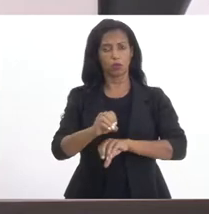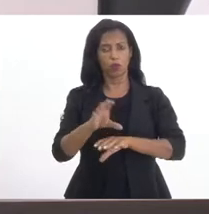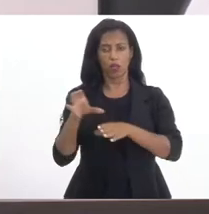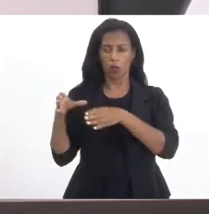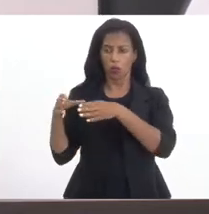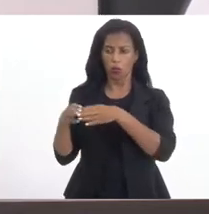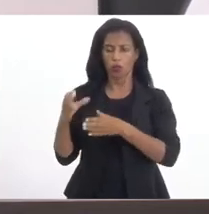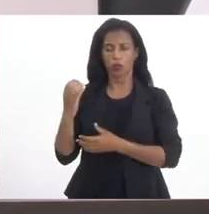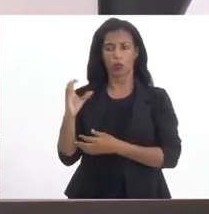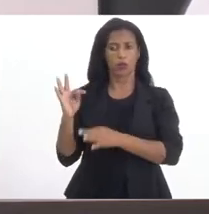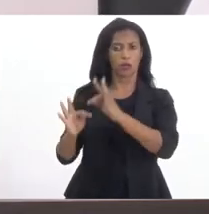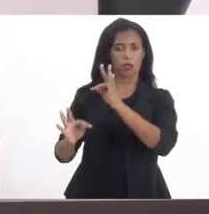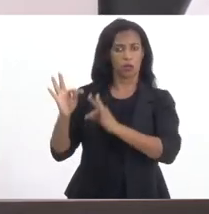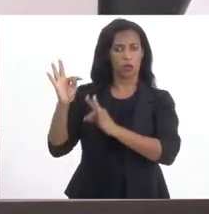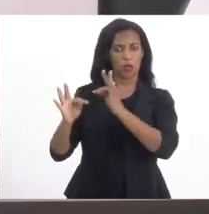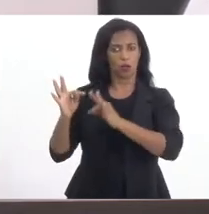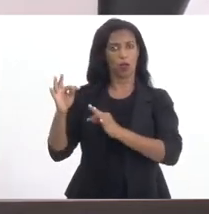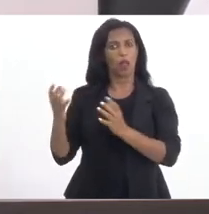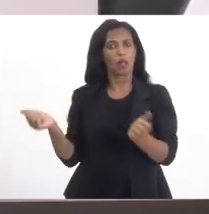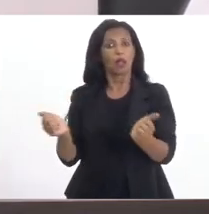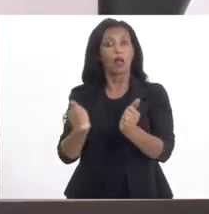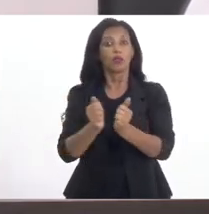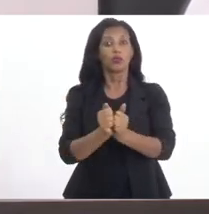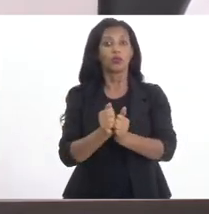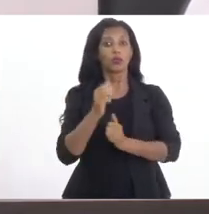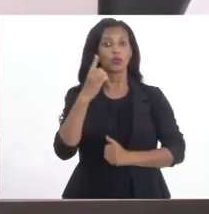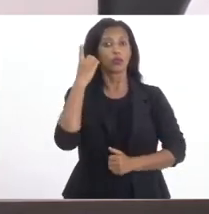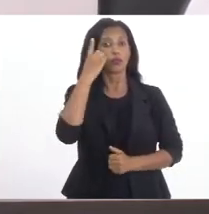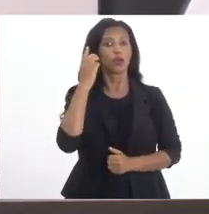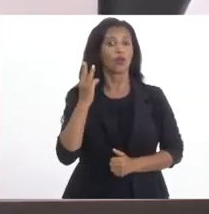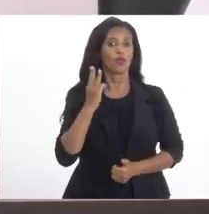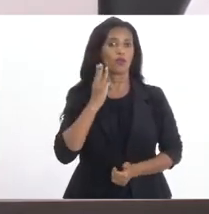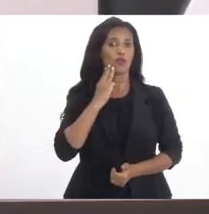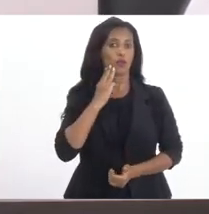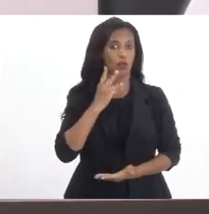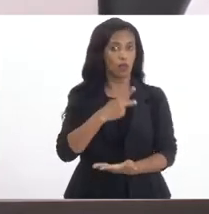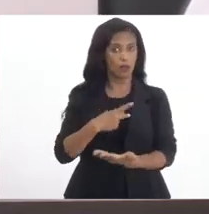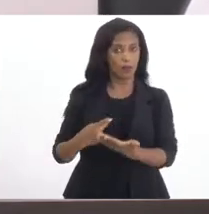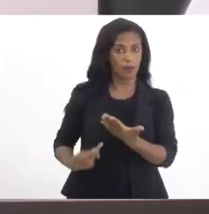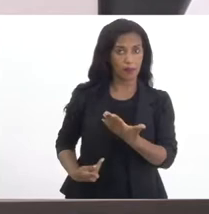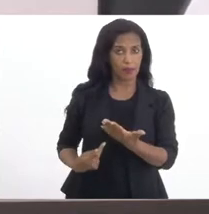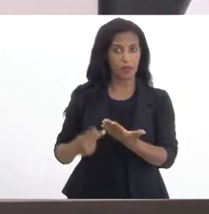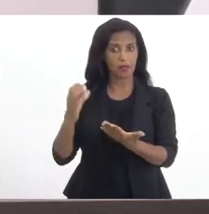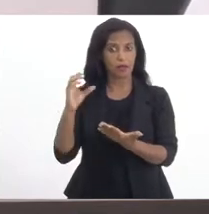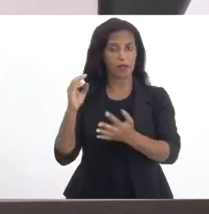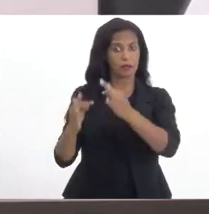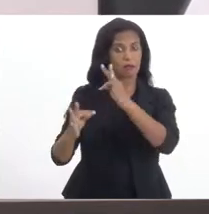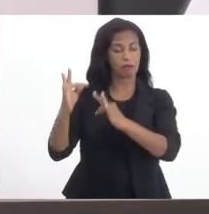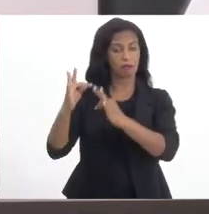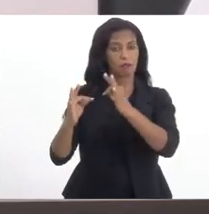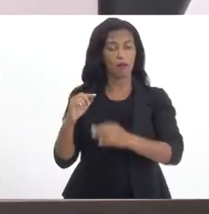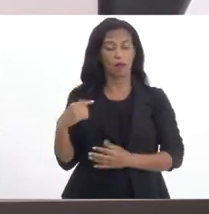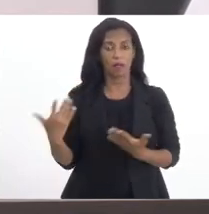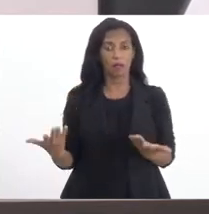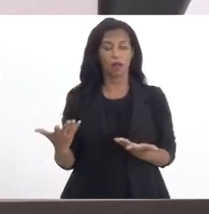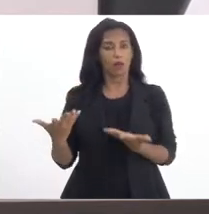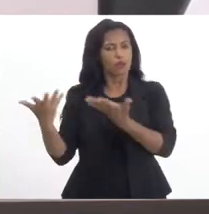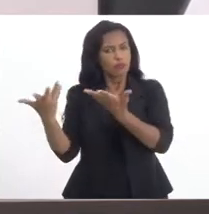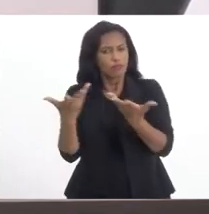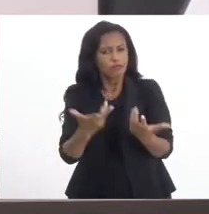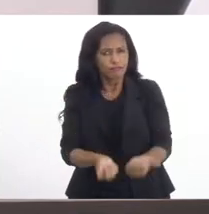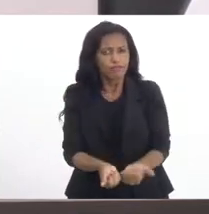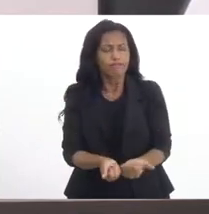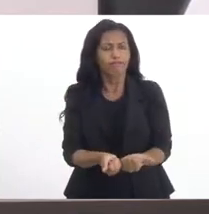Comissão de Ciência e Tecnologia, e está aqui online conosco o deputado Valdeque Carneiro, que preside a Comissão de Ciência e Tecnologia, a gente, então, assume a